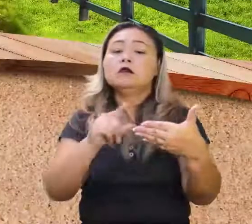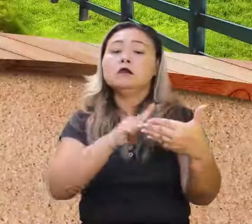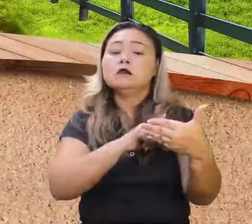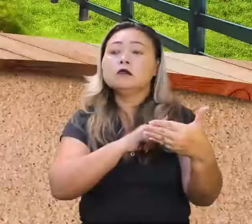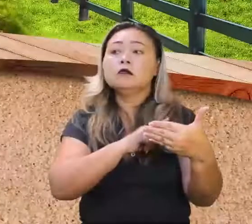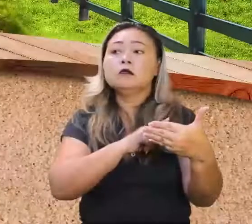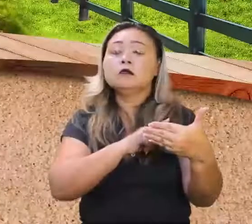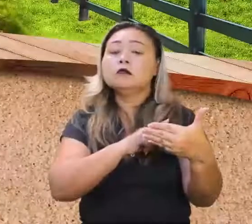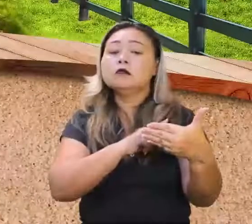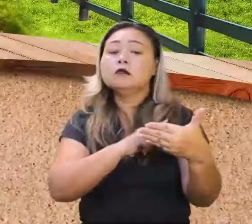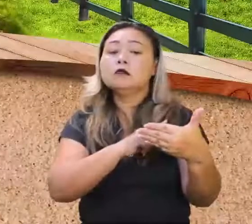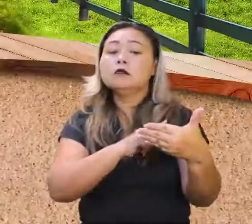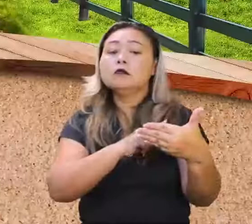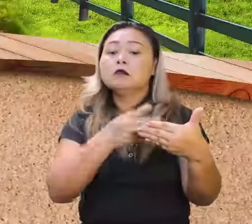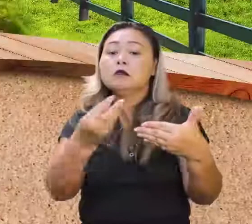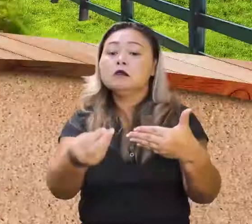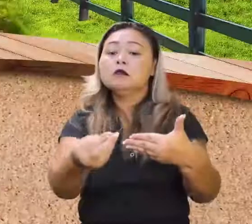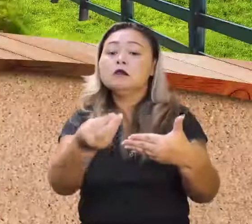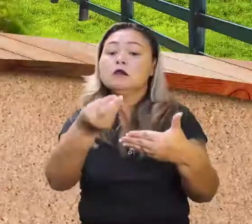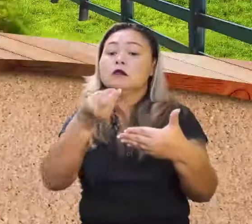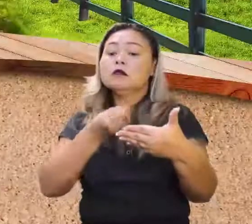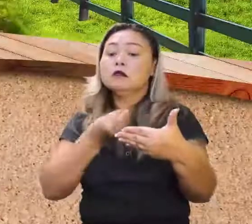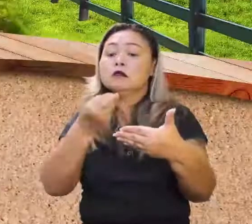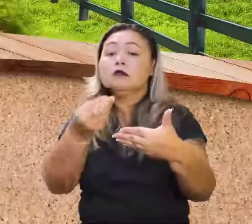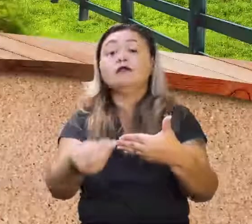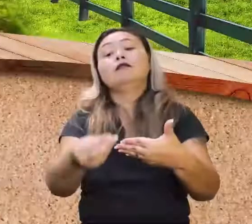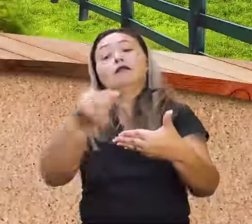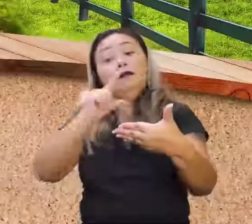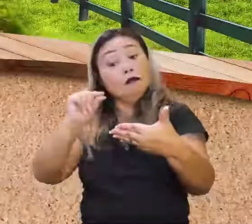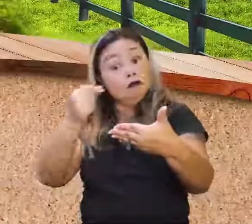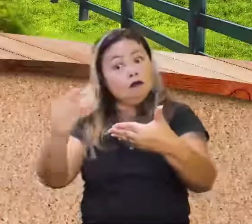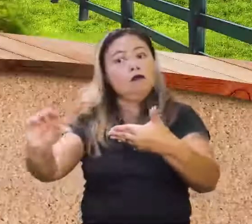como é que é quando eu tenho que colocar